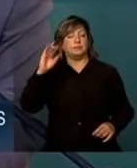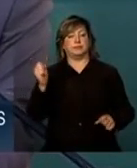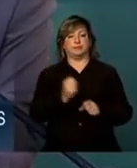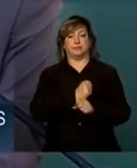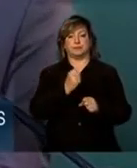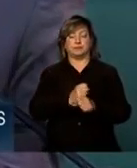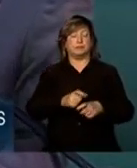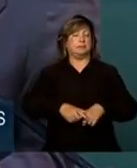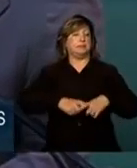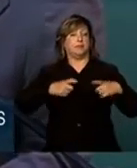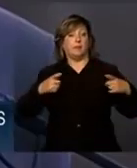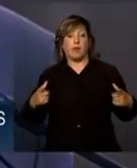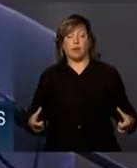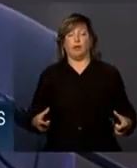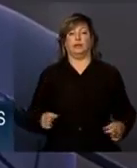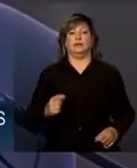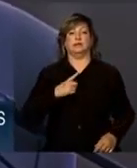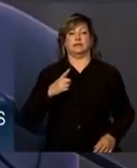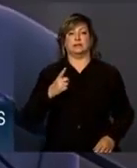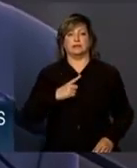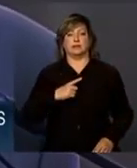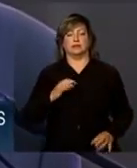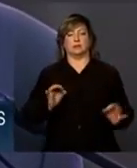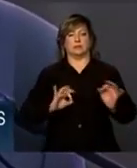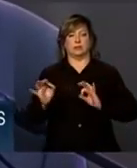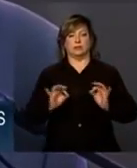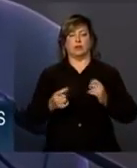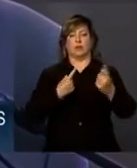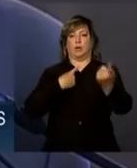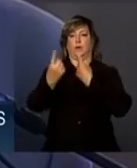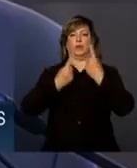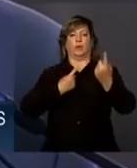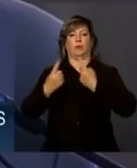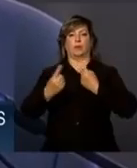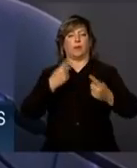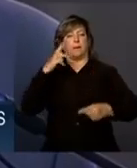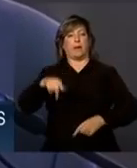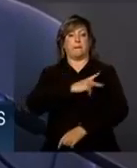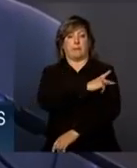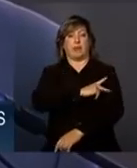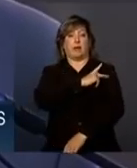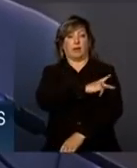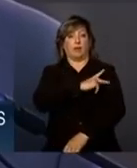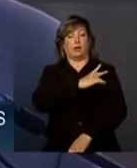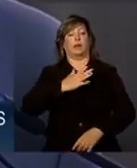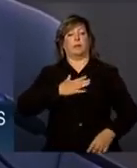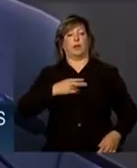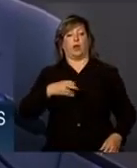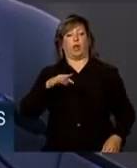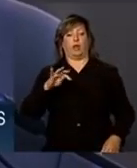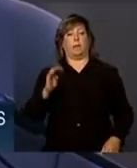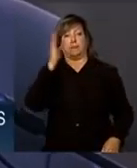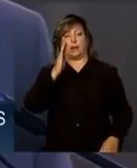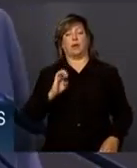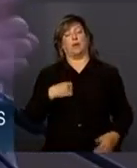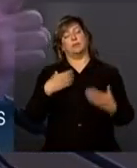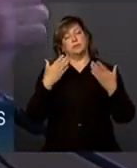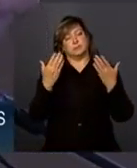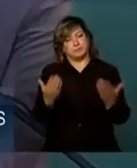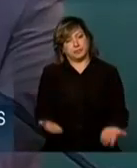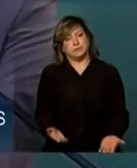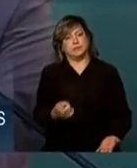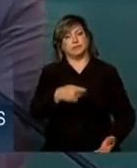obras estruturantes na logística de transporte para o Piauí e para o meu norte do Brasil. É um pedido que